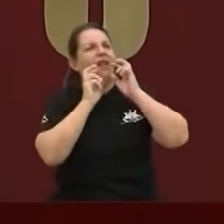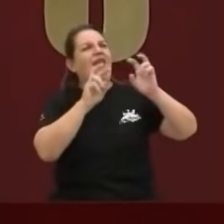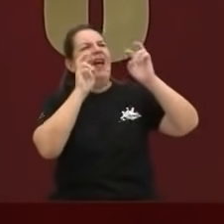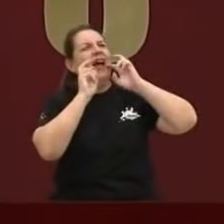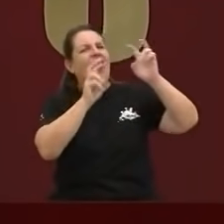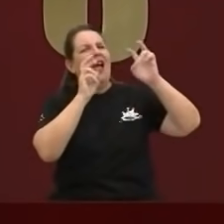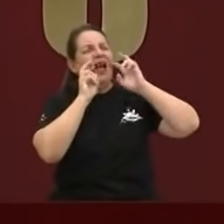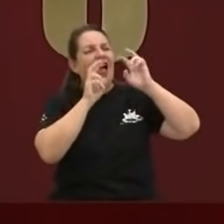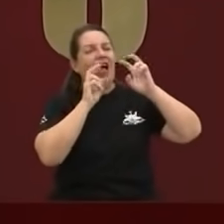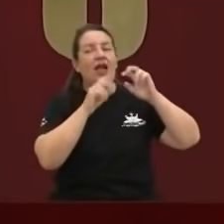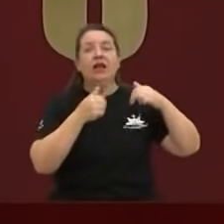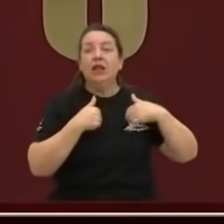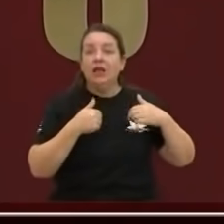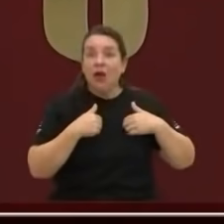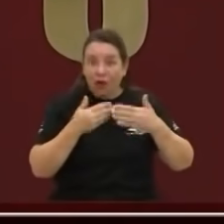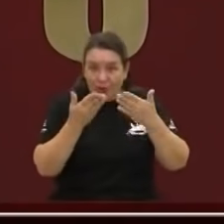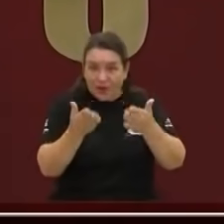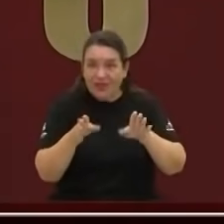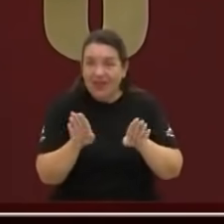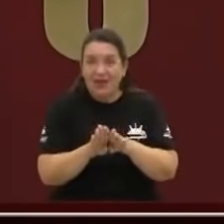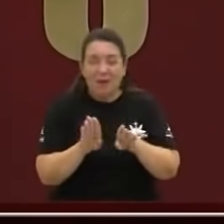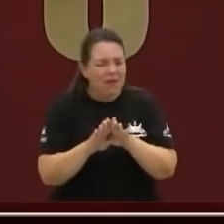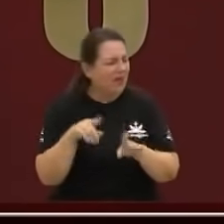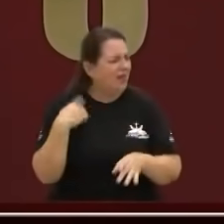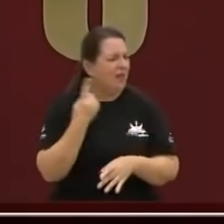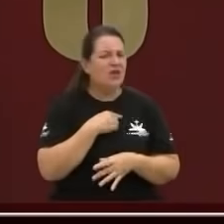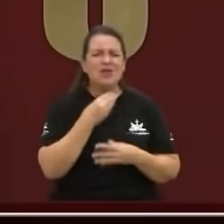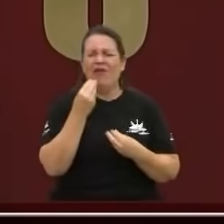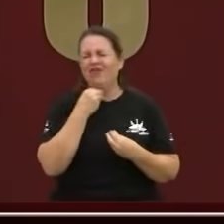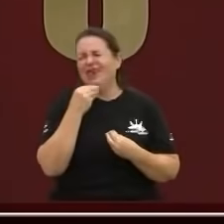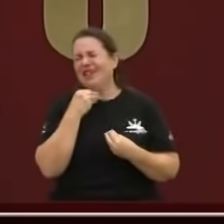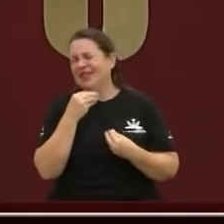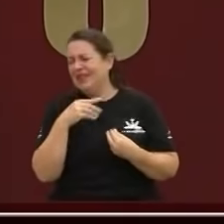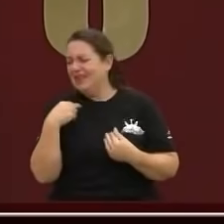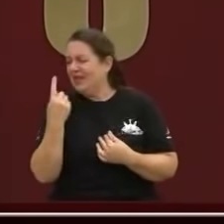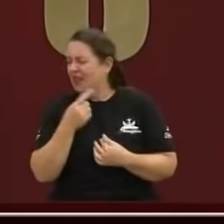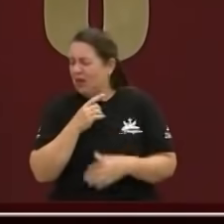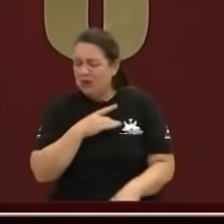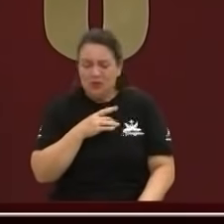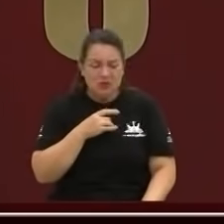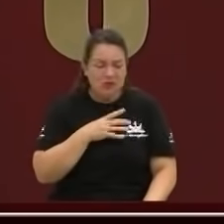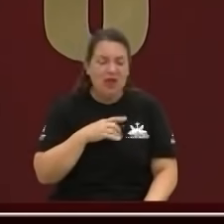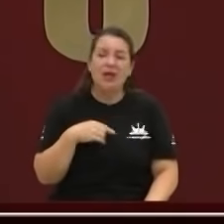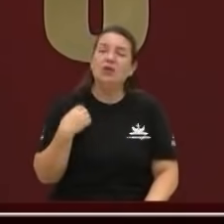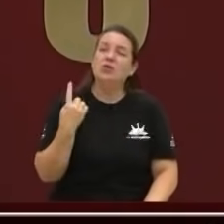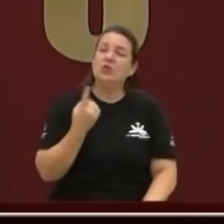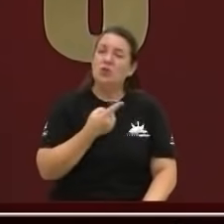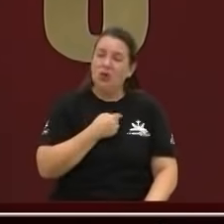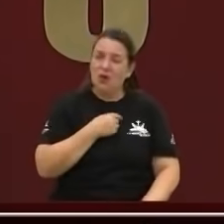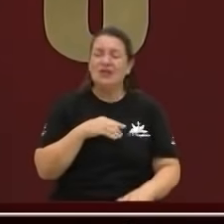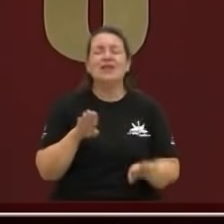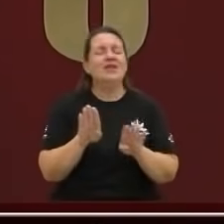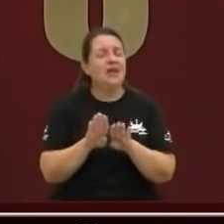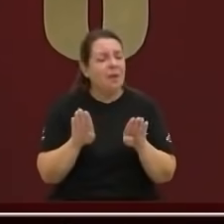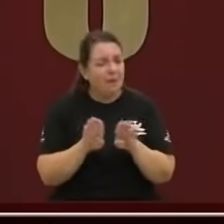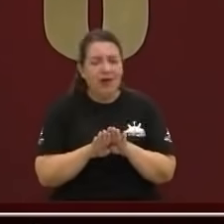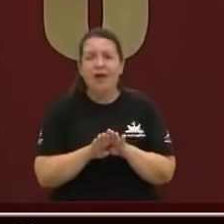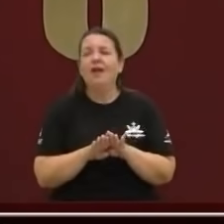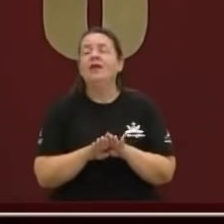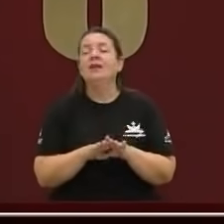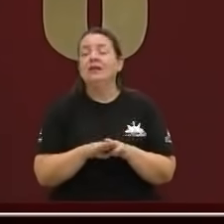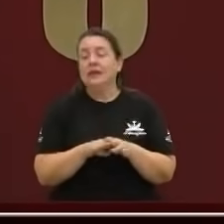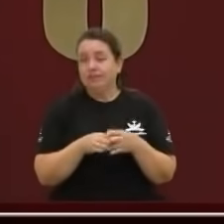forte, algo que eu e você, na nossa fragilidade, no nosso medo, na nossa beira do caminho, na nossa